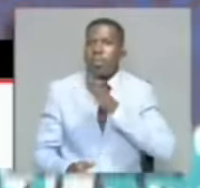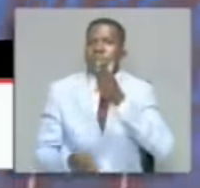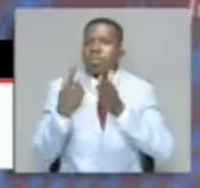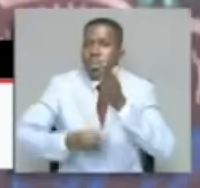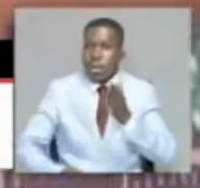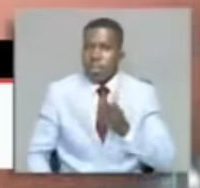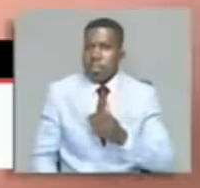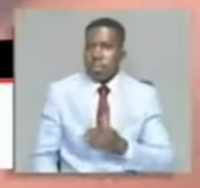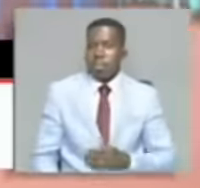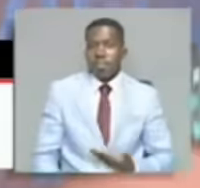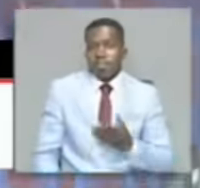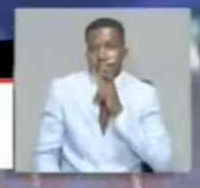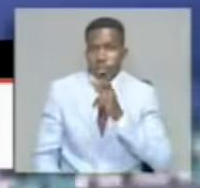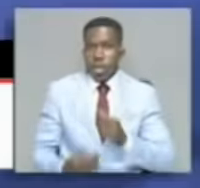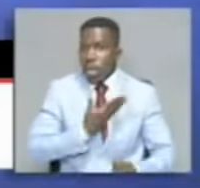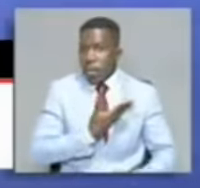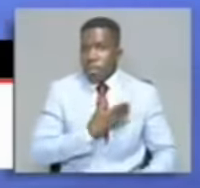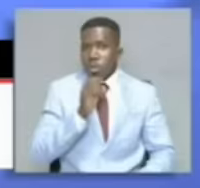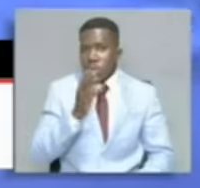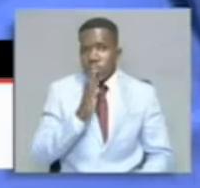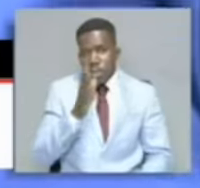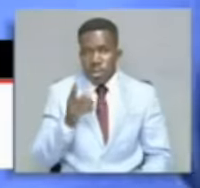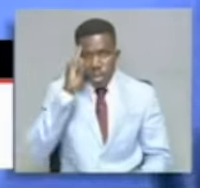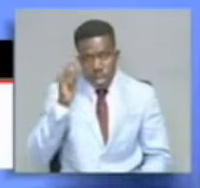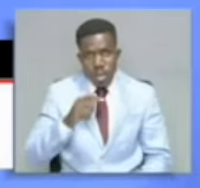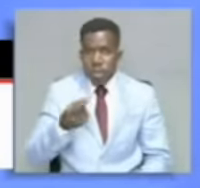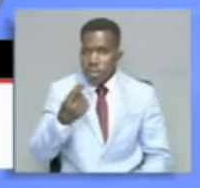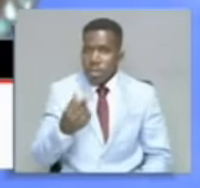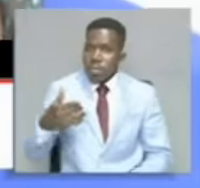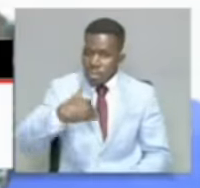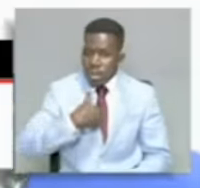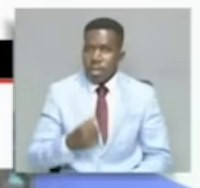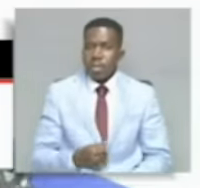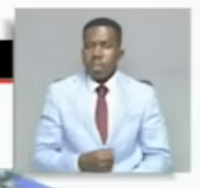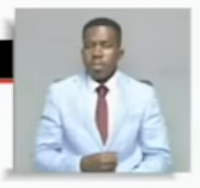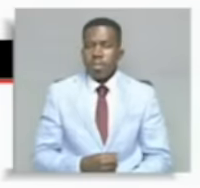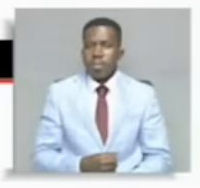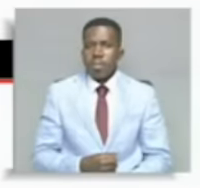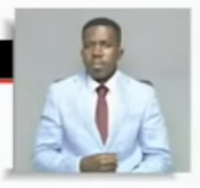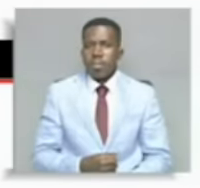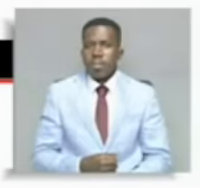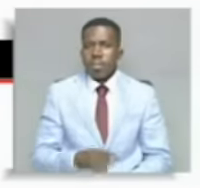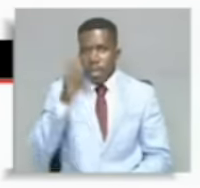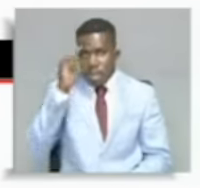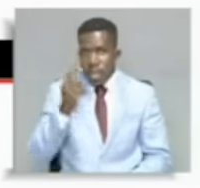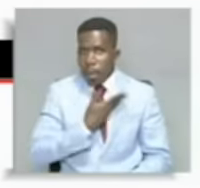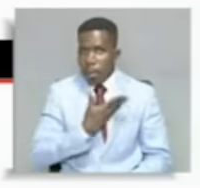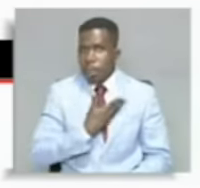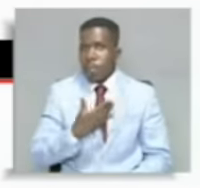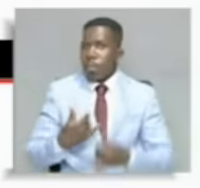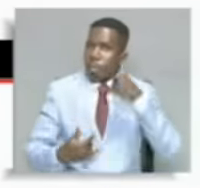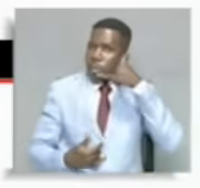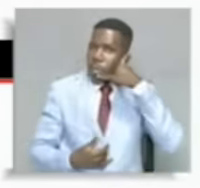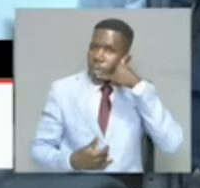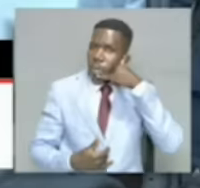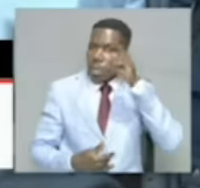Ele só me disse que o senhor estava a levantar o dinheiro, senão ele também estava do conhecimento. Onde é que ele estava no momento em que te ligou para ter... Ele estava dentro do